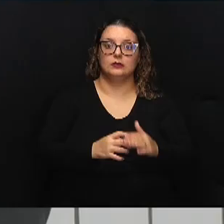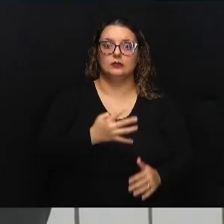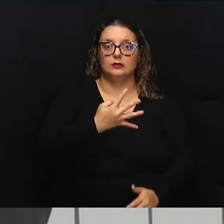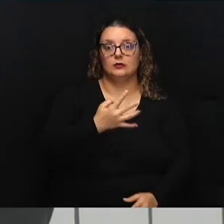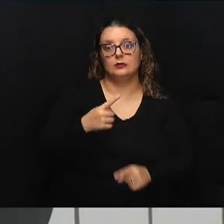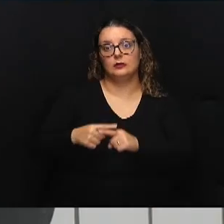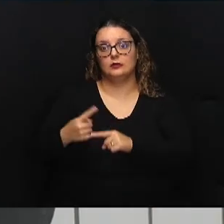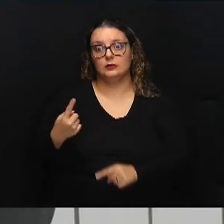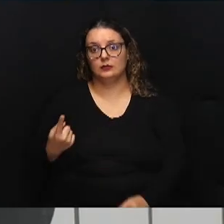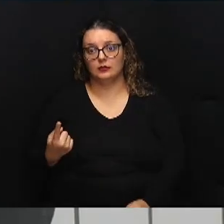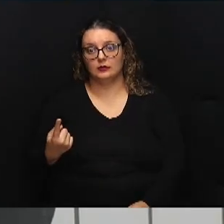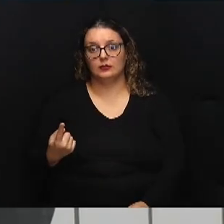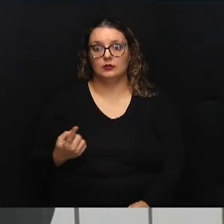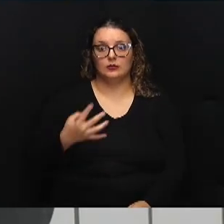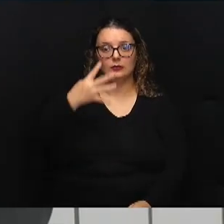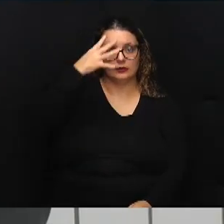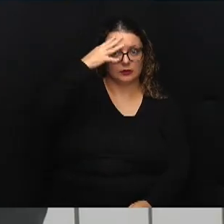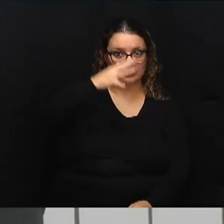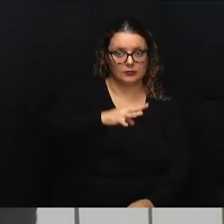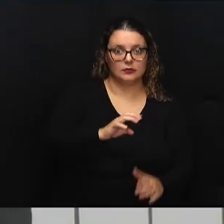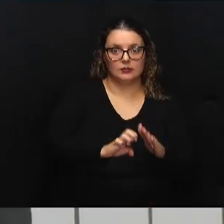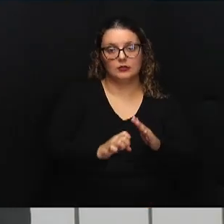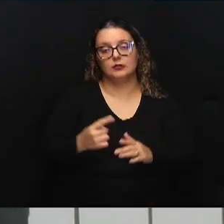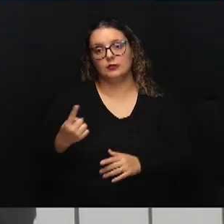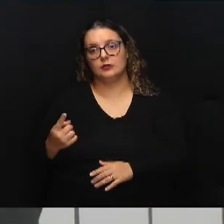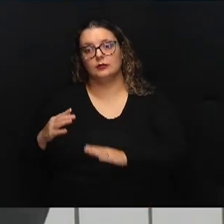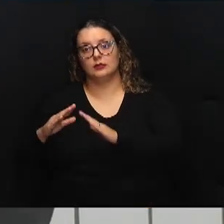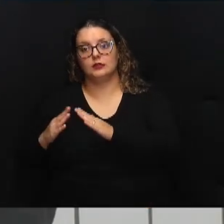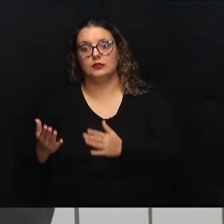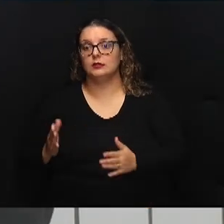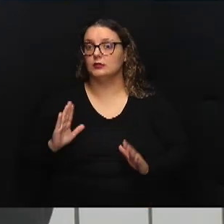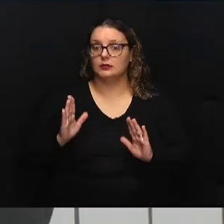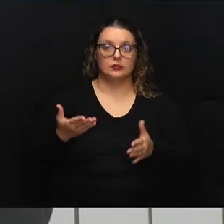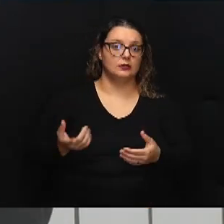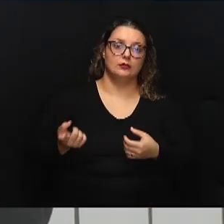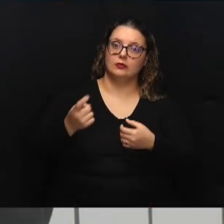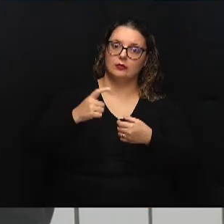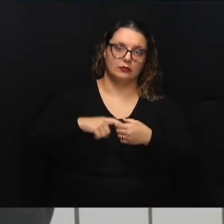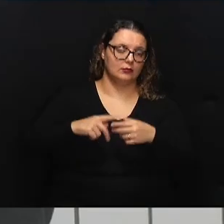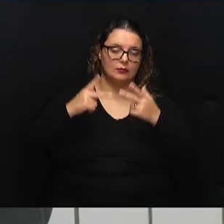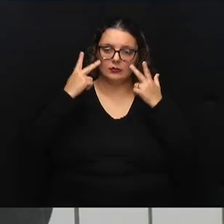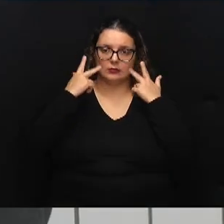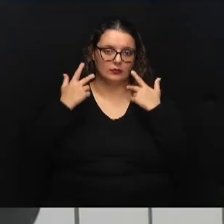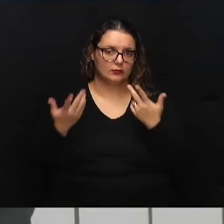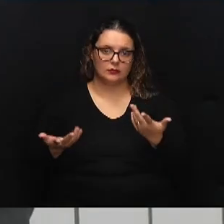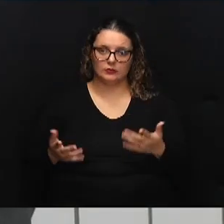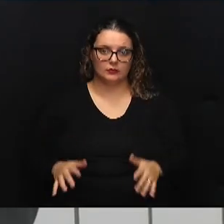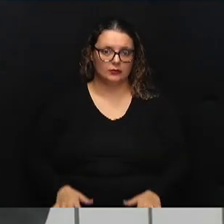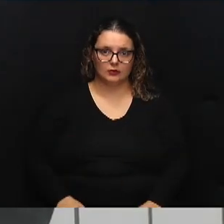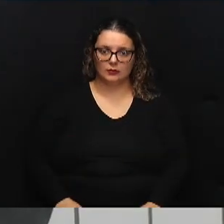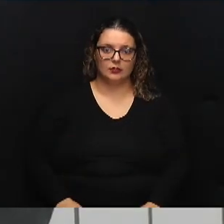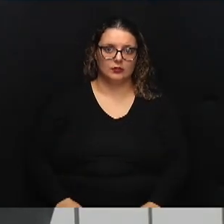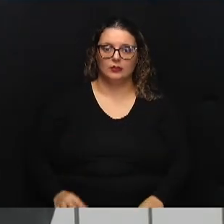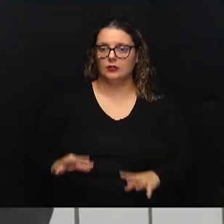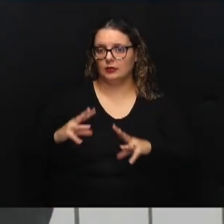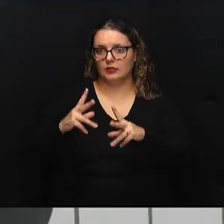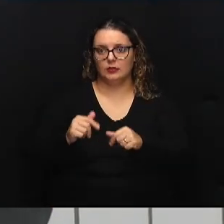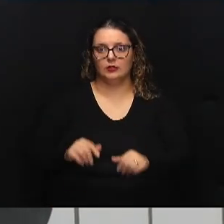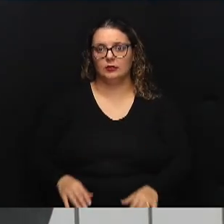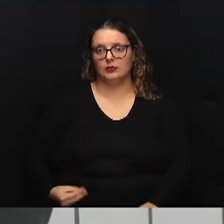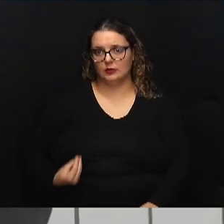4-1, 4 dias na empresa, 1 em casa. E daqui a pouco, com certeza, vai ser